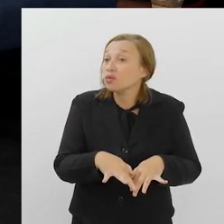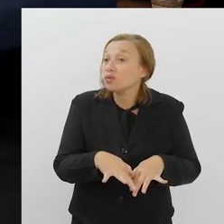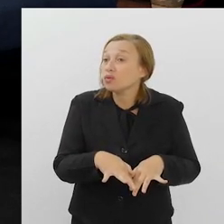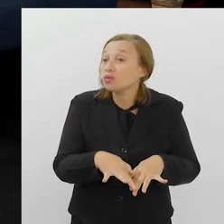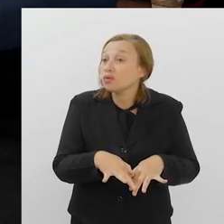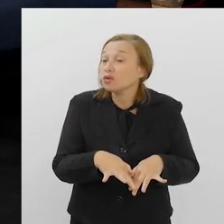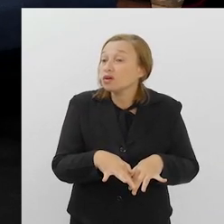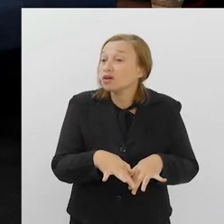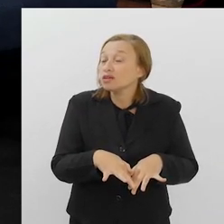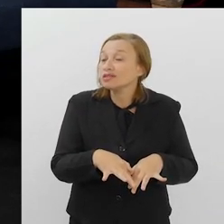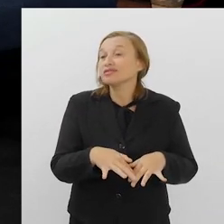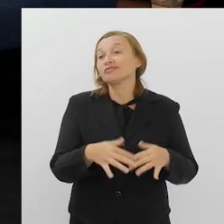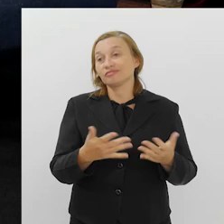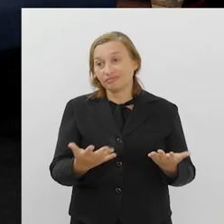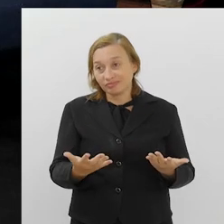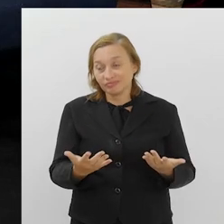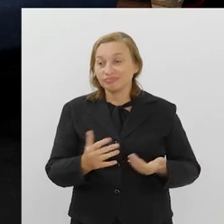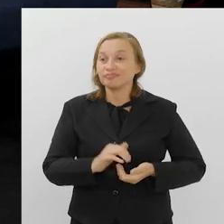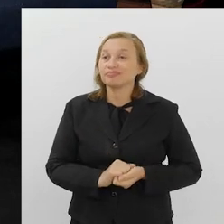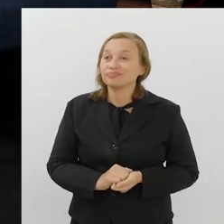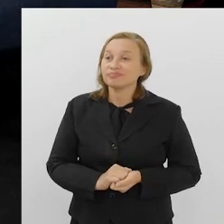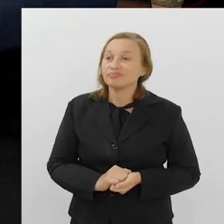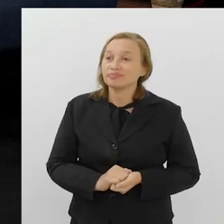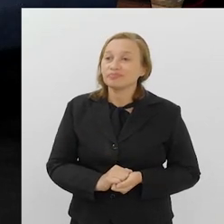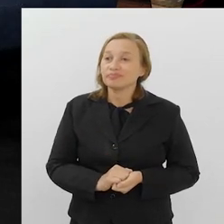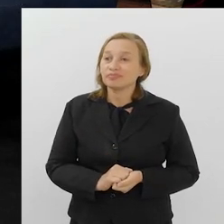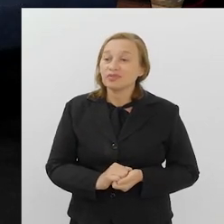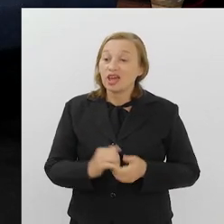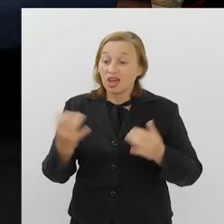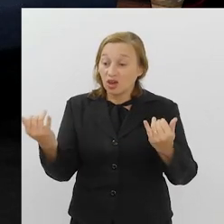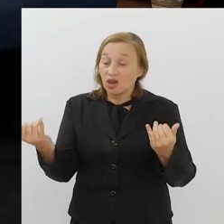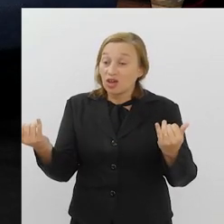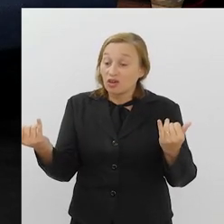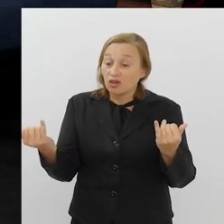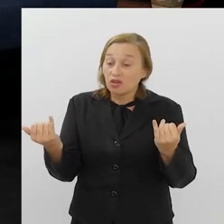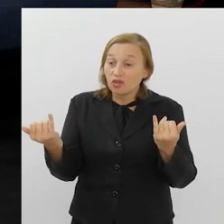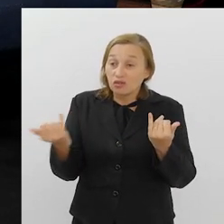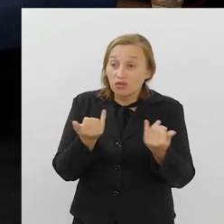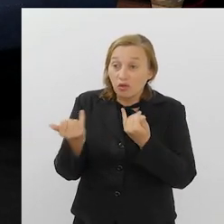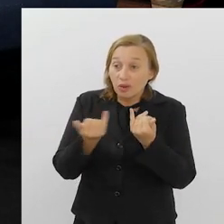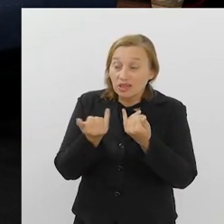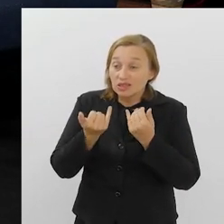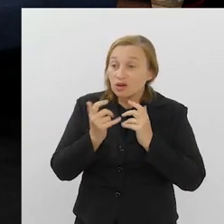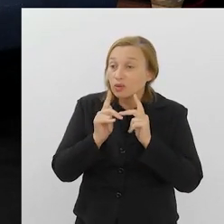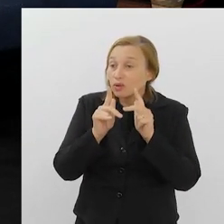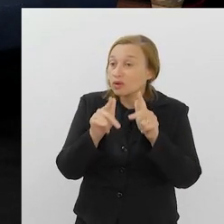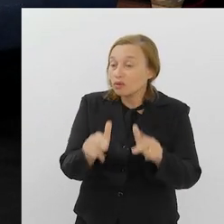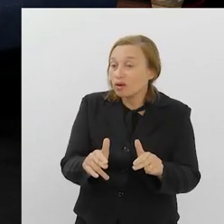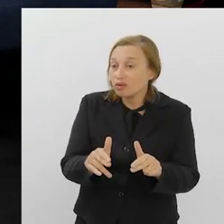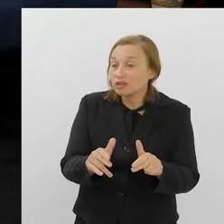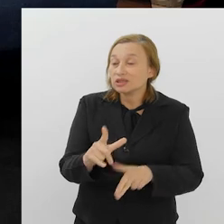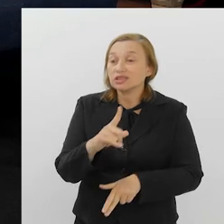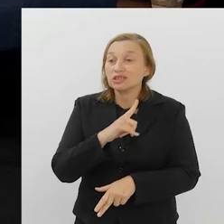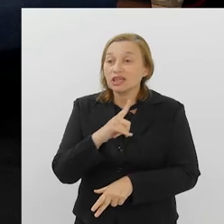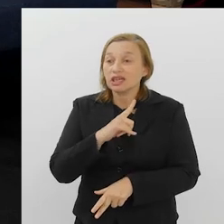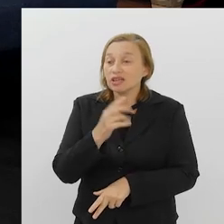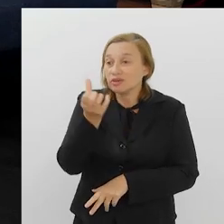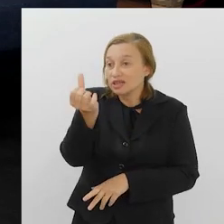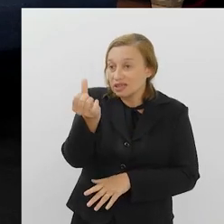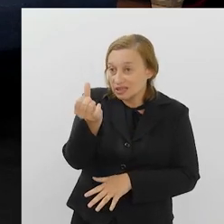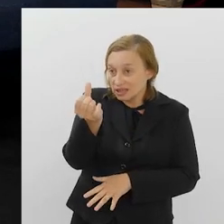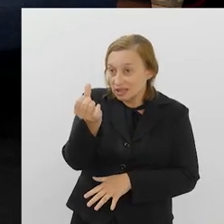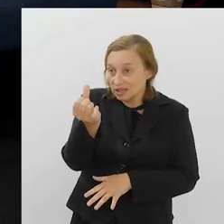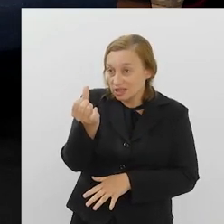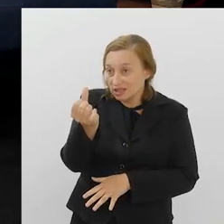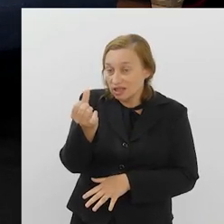final elas elas elas vêm quase sendo a mesma informação porque no caso aí